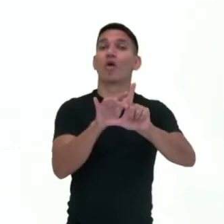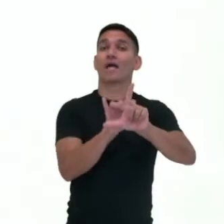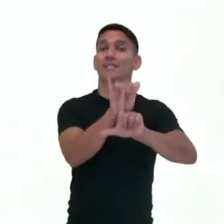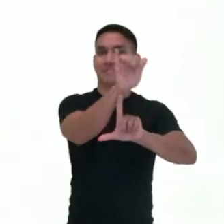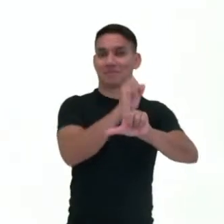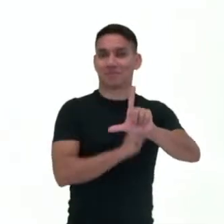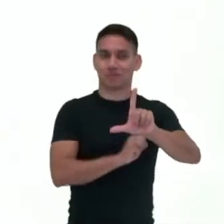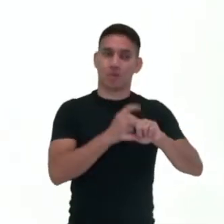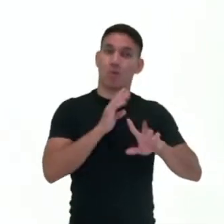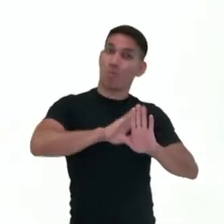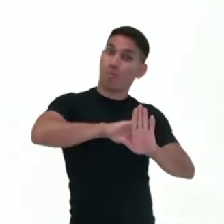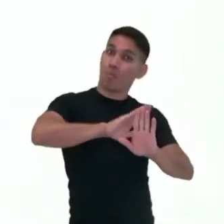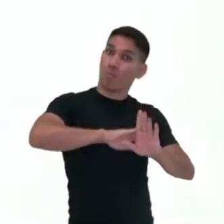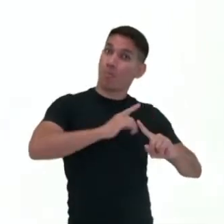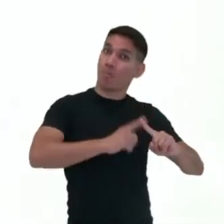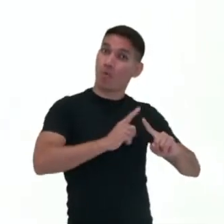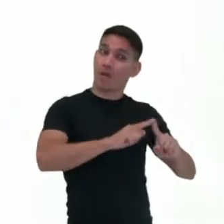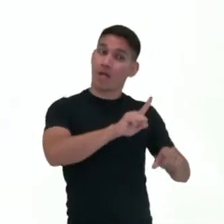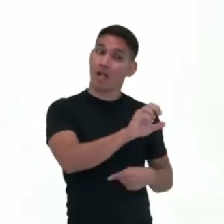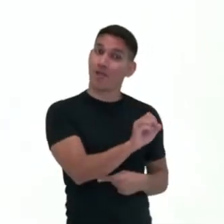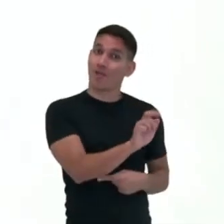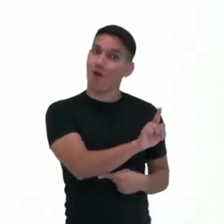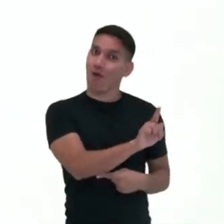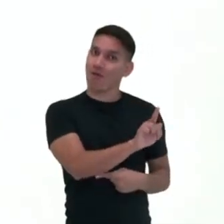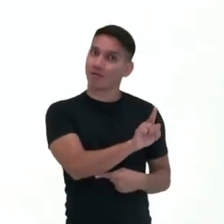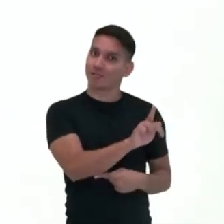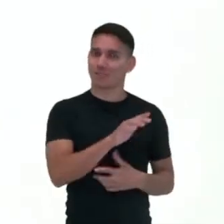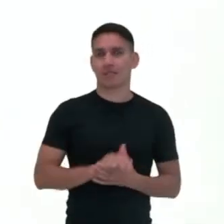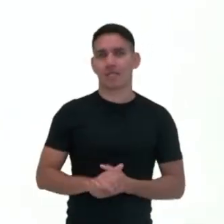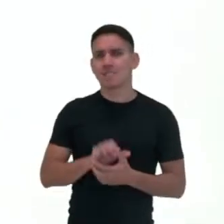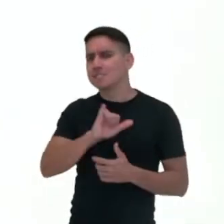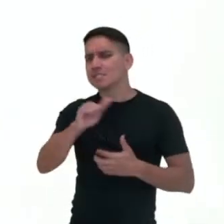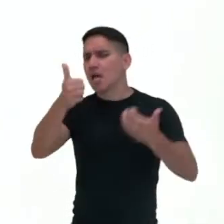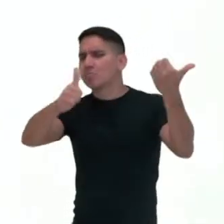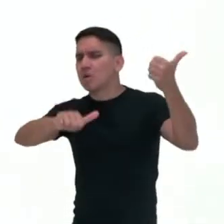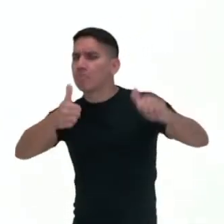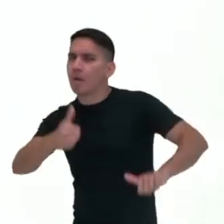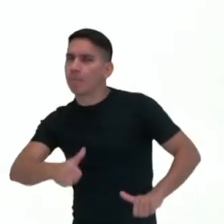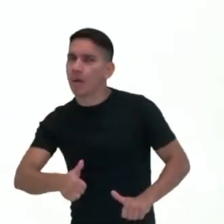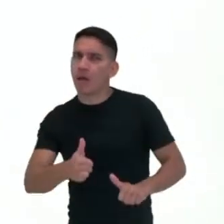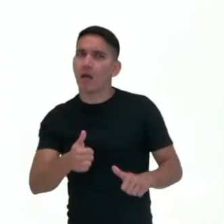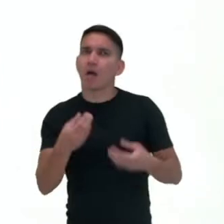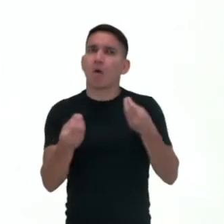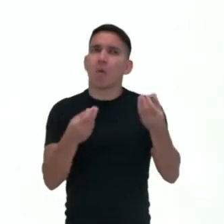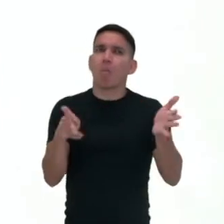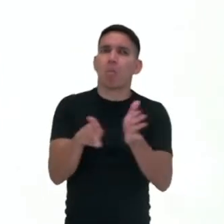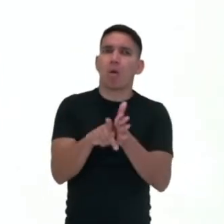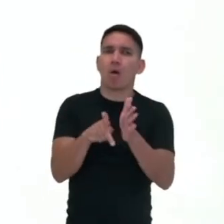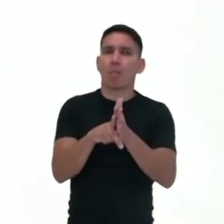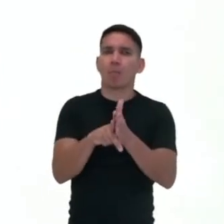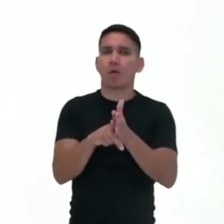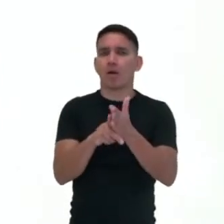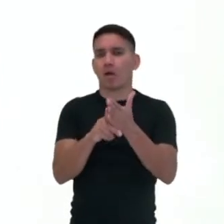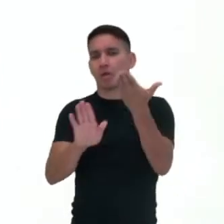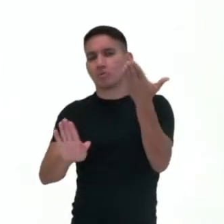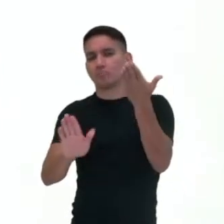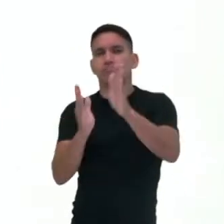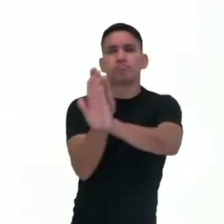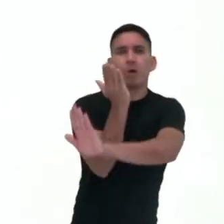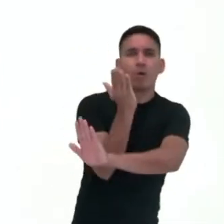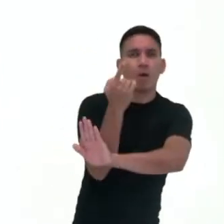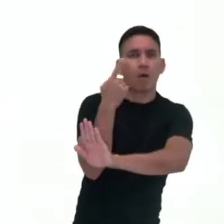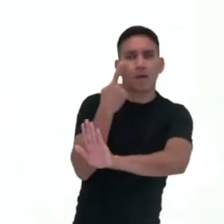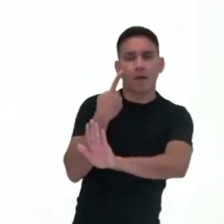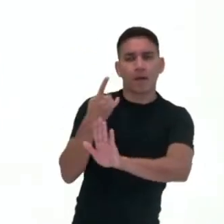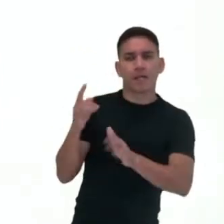do y. Então elas são totalmente o inverso, mas se eu analisá-las olhando a reta bissetriz dos quadrantes ímpares, eu